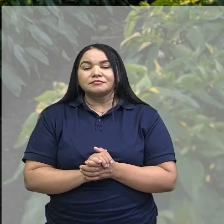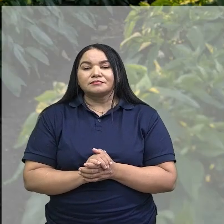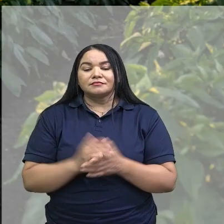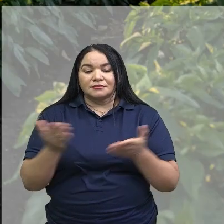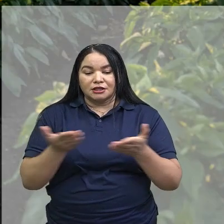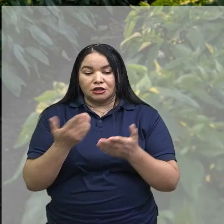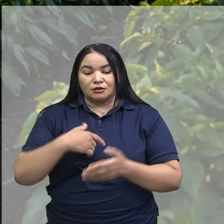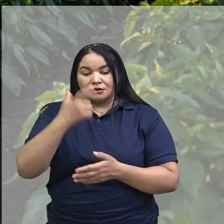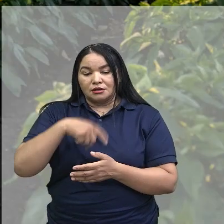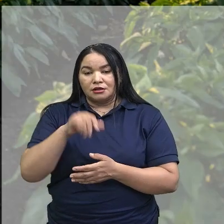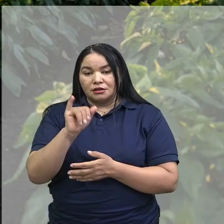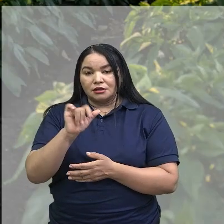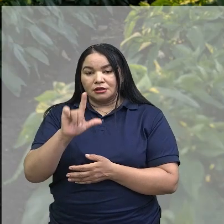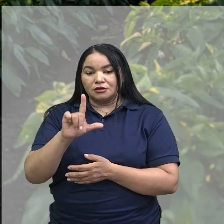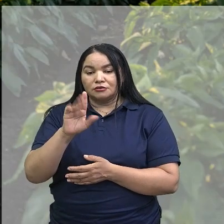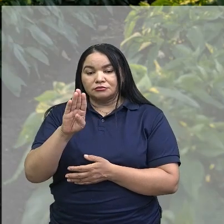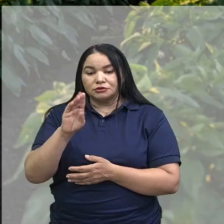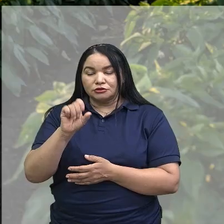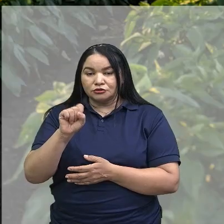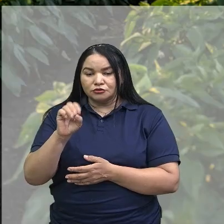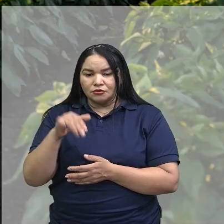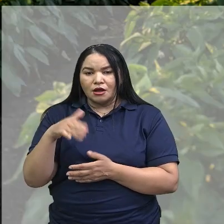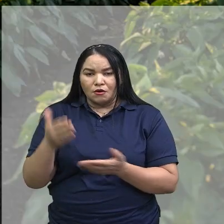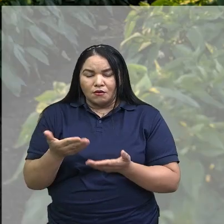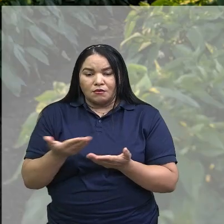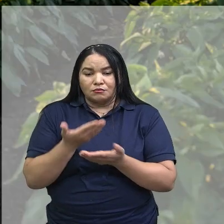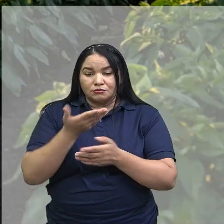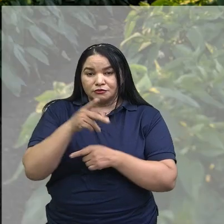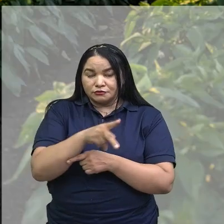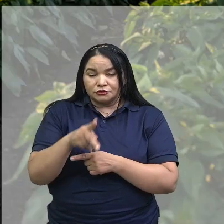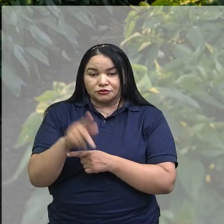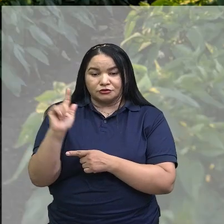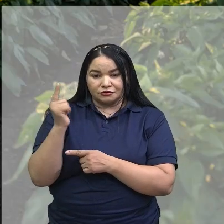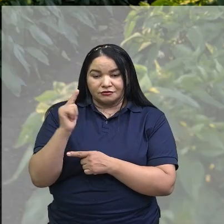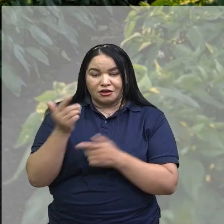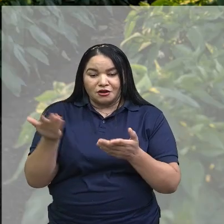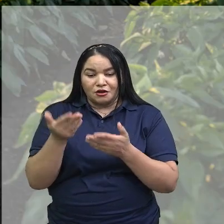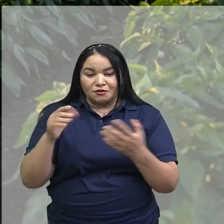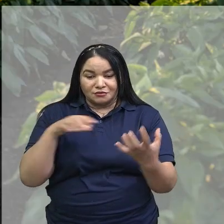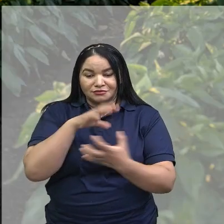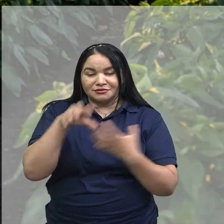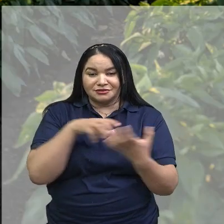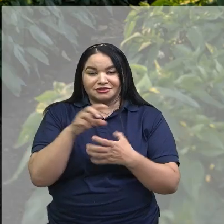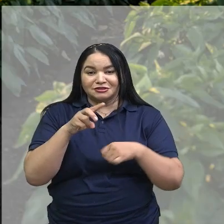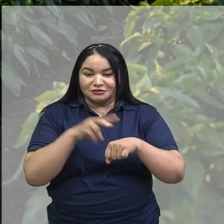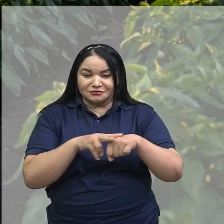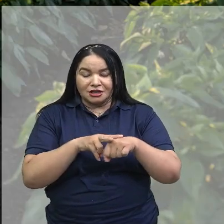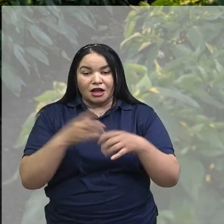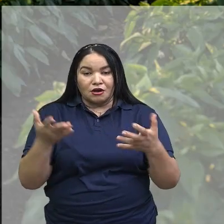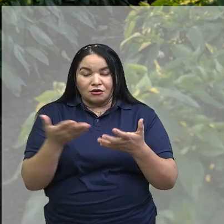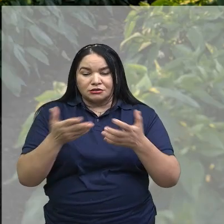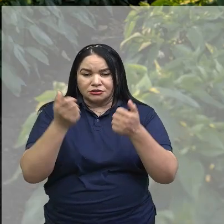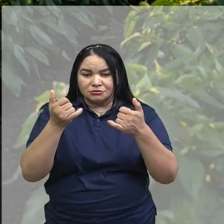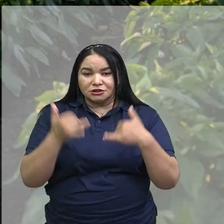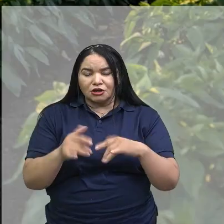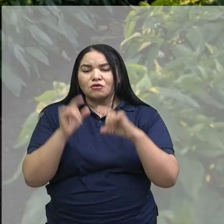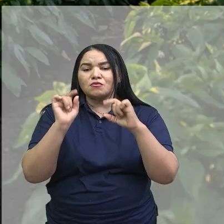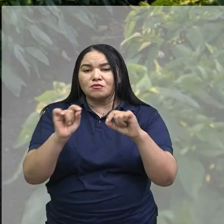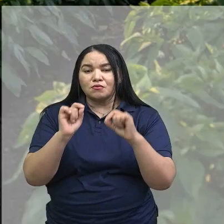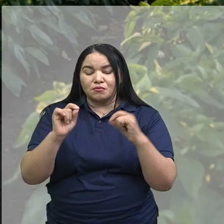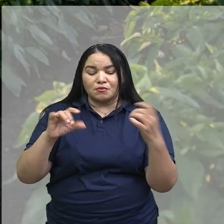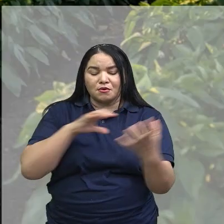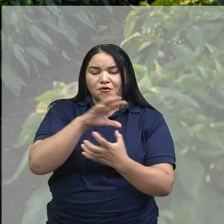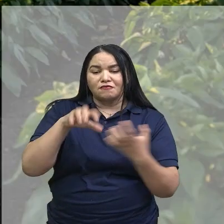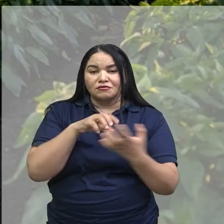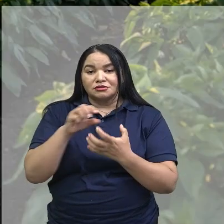Nascimento, eu sou professor do componente de Geografia e eu vou falar para vocês um pouco sobre Revolução Verde. Começa essa fala definindo o que é a Revolução